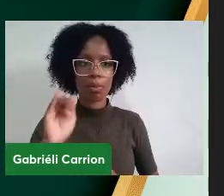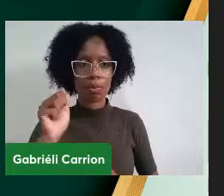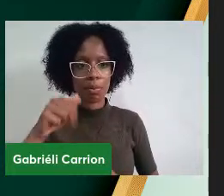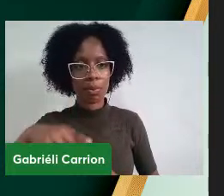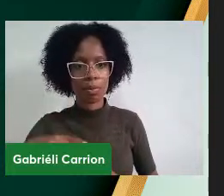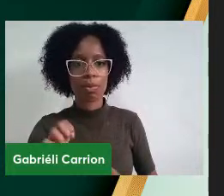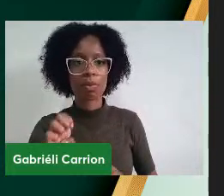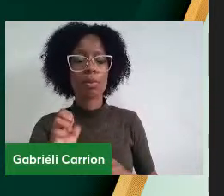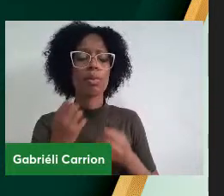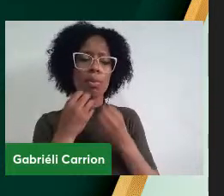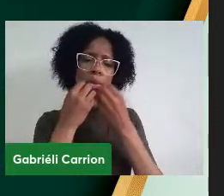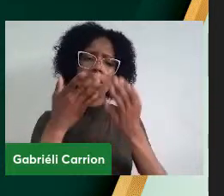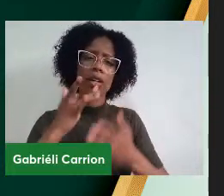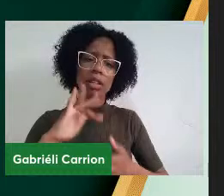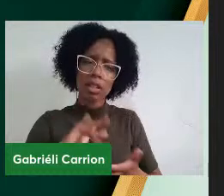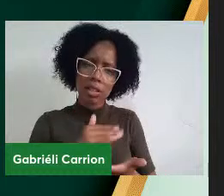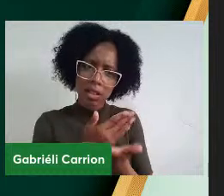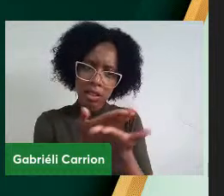a todos e